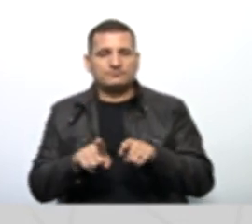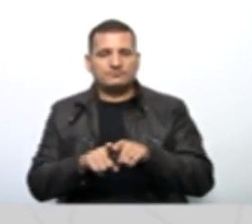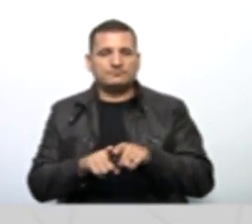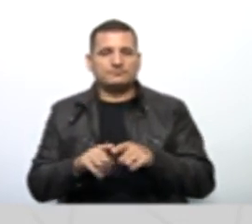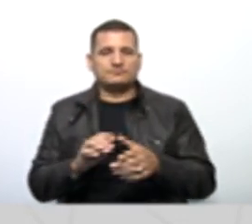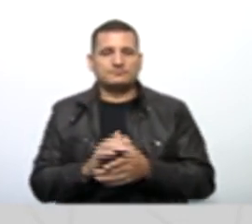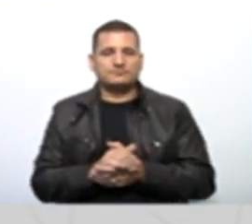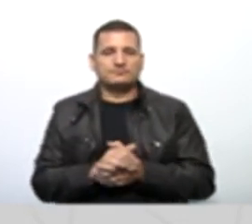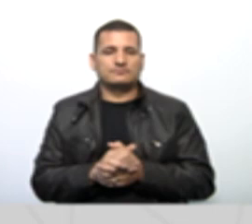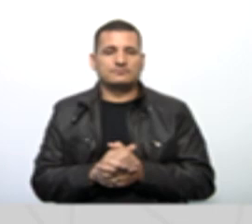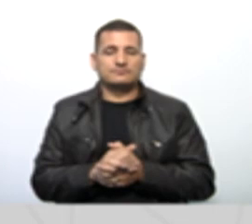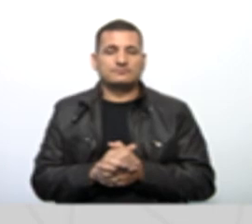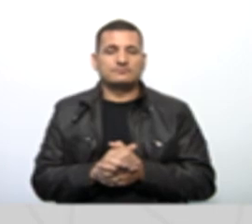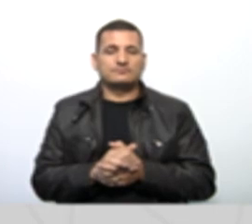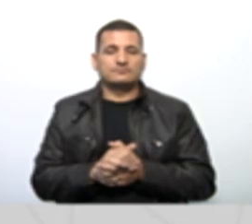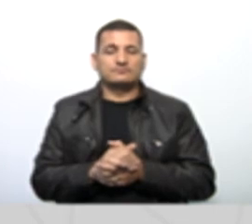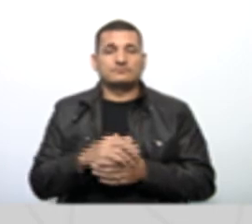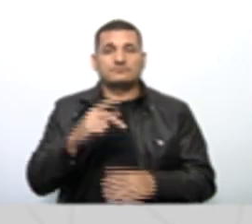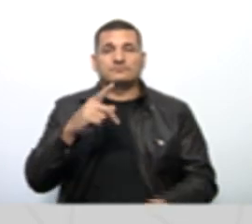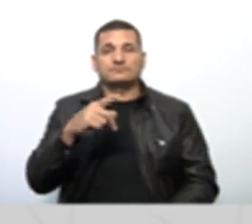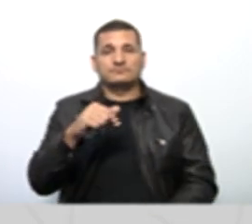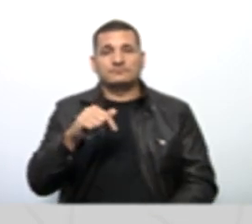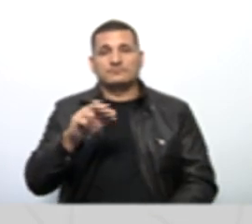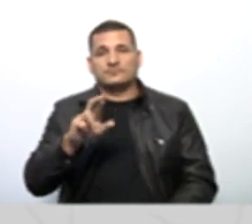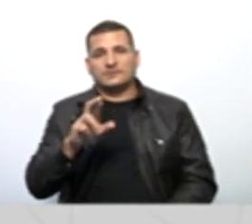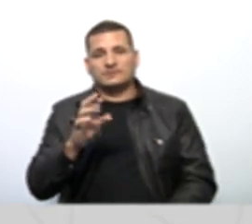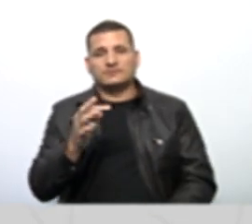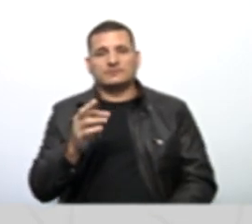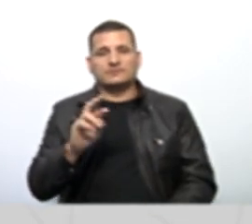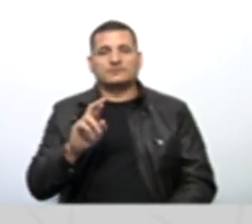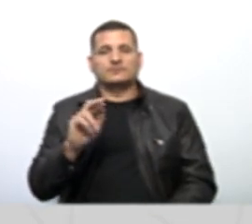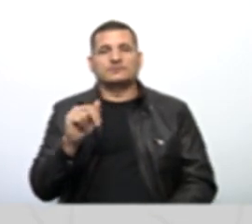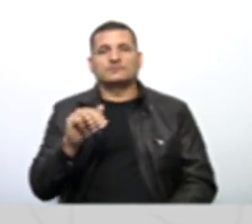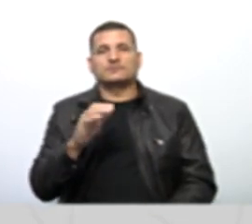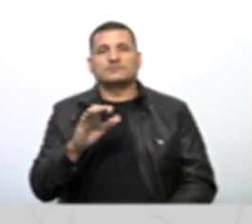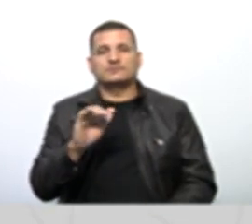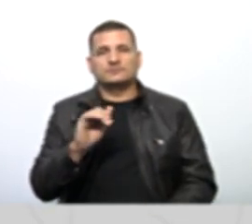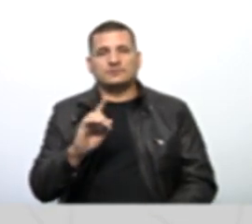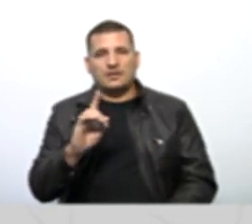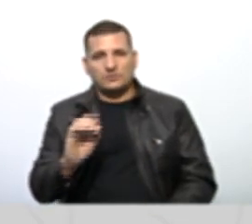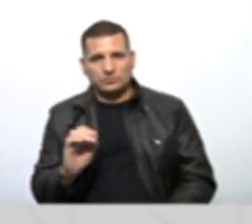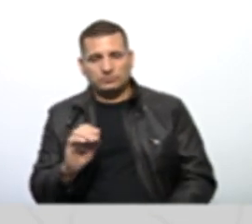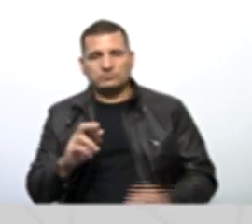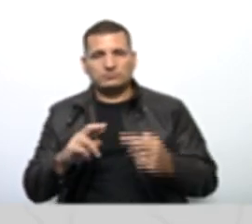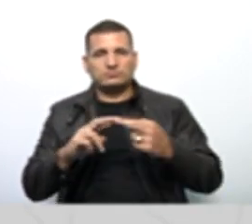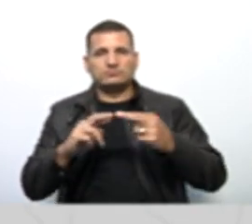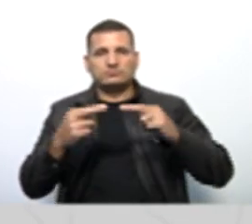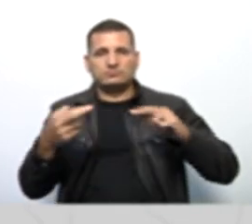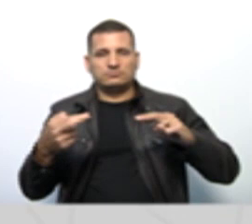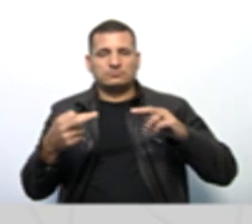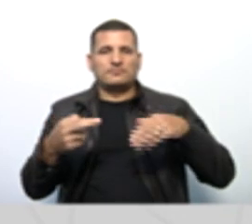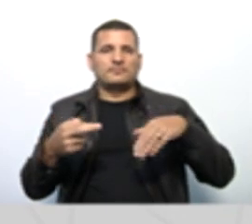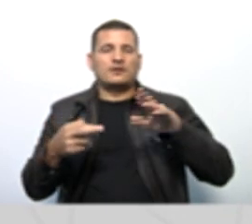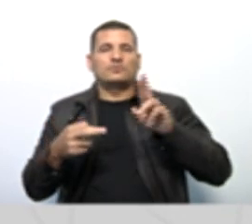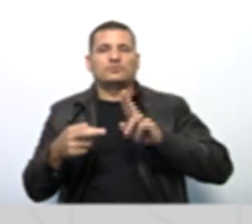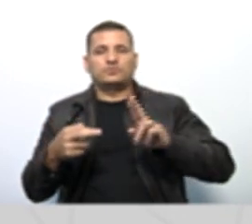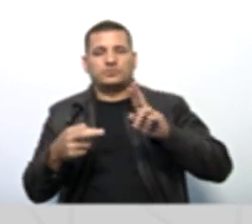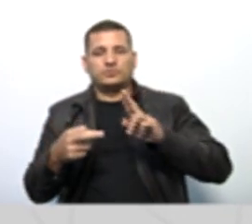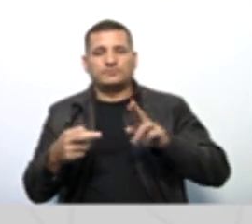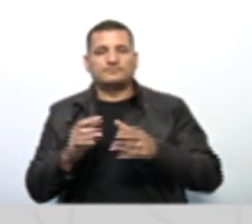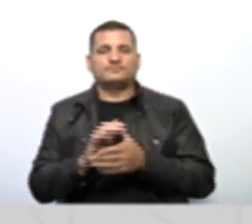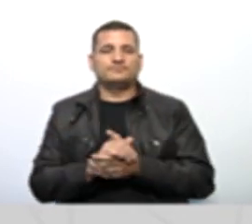patrão assado pessoal ele ainda é ele é o mais utilizado na verdade hoje em dia né ea fibra ótica para